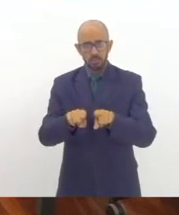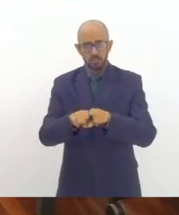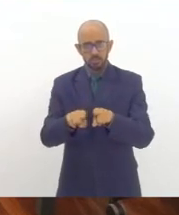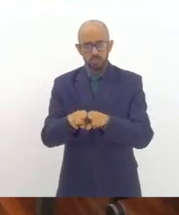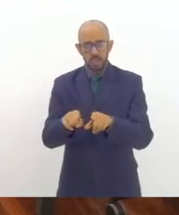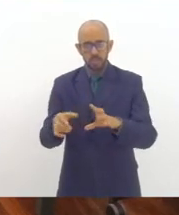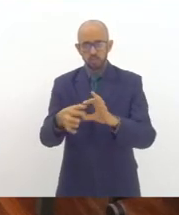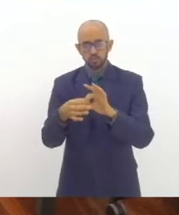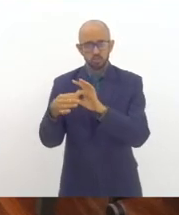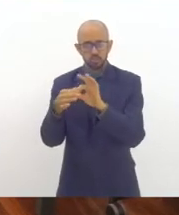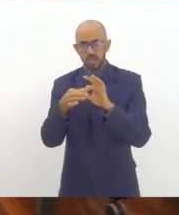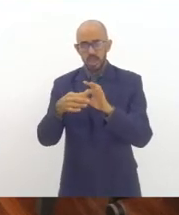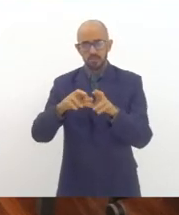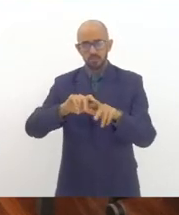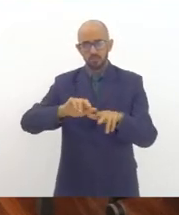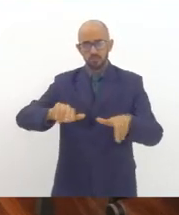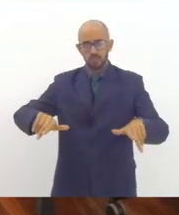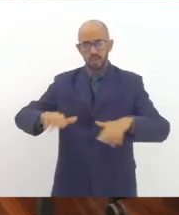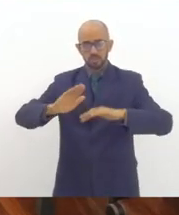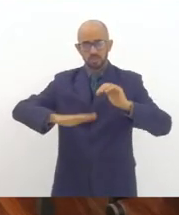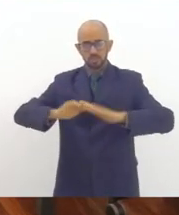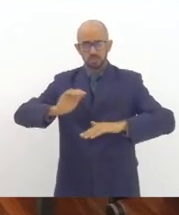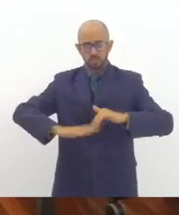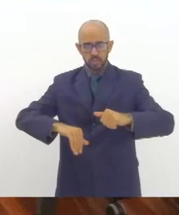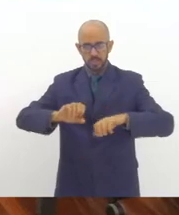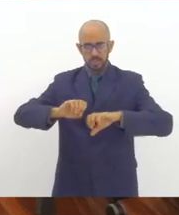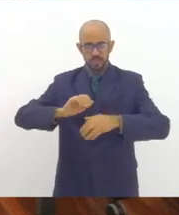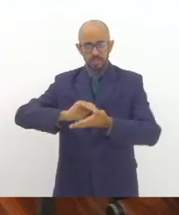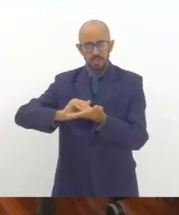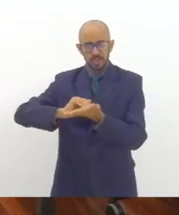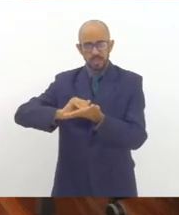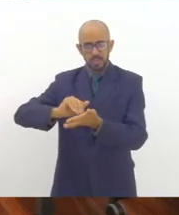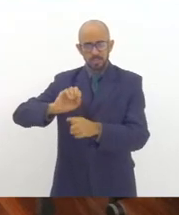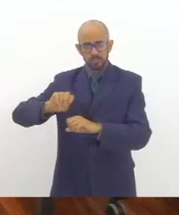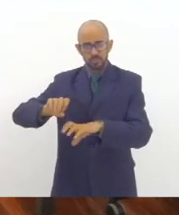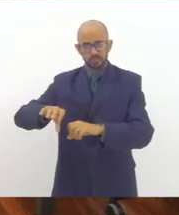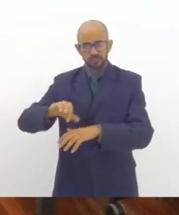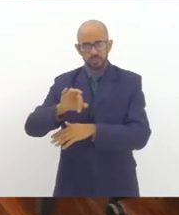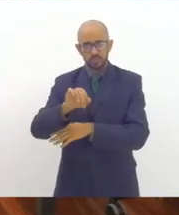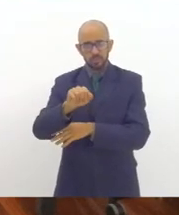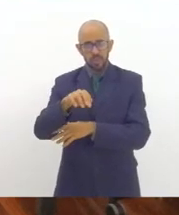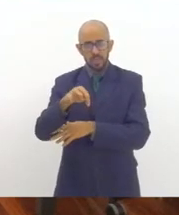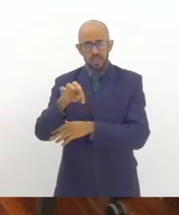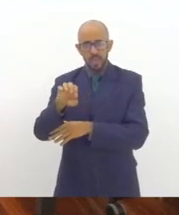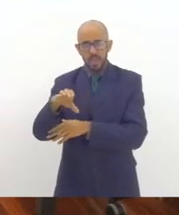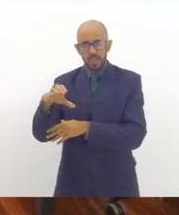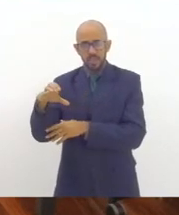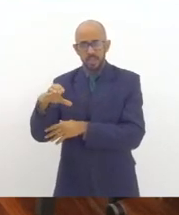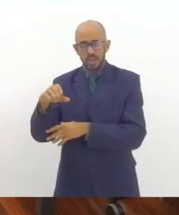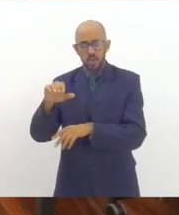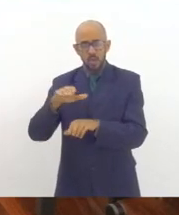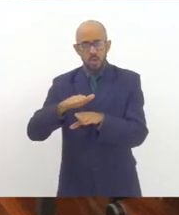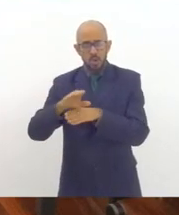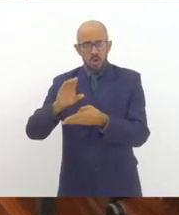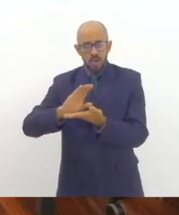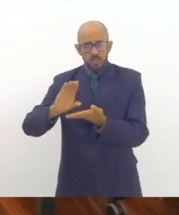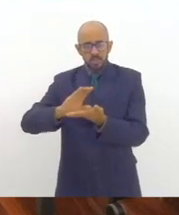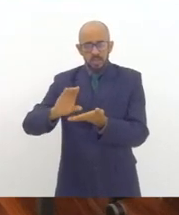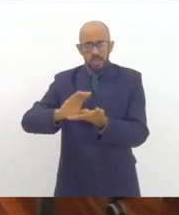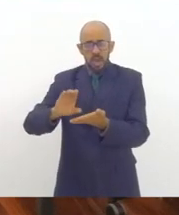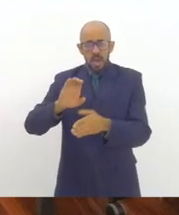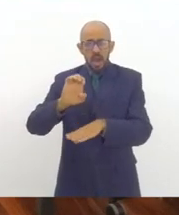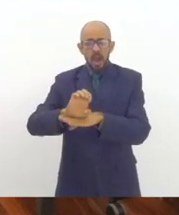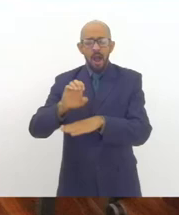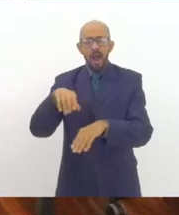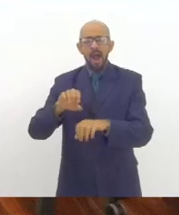diferentes atores, Secretaria de Educação, FAETEC, Conselho Estadual de Educação, universidades do